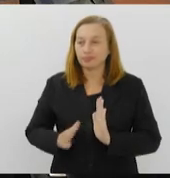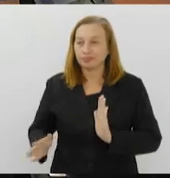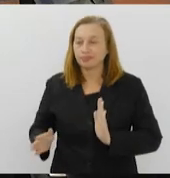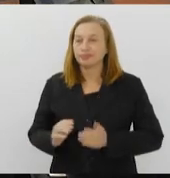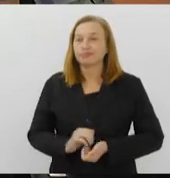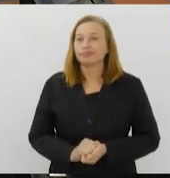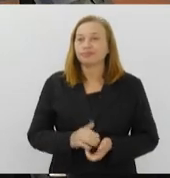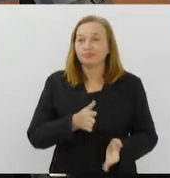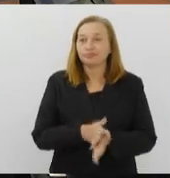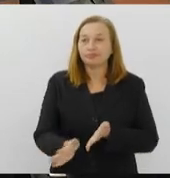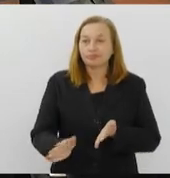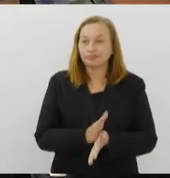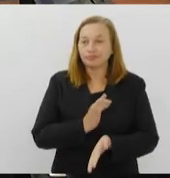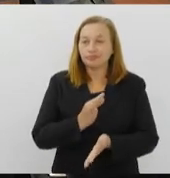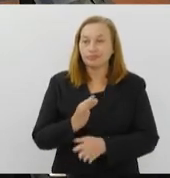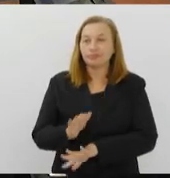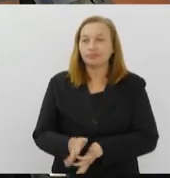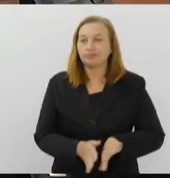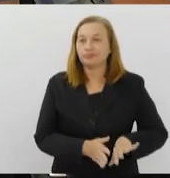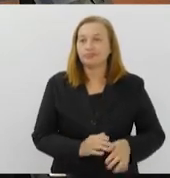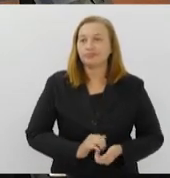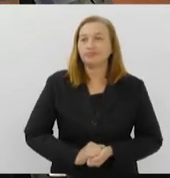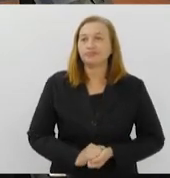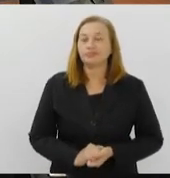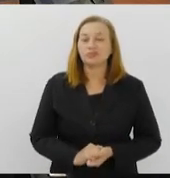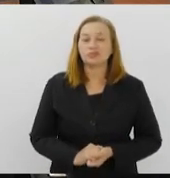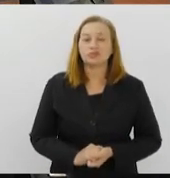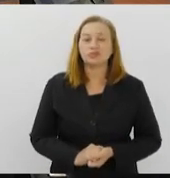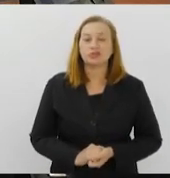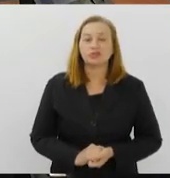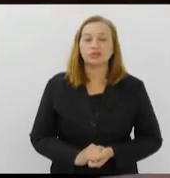publicação. Só um minuto. Pode falar no nosso nome, deputado.